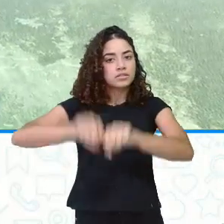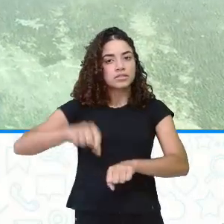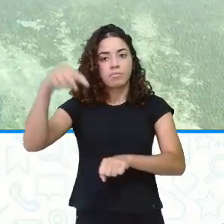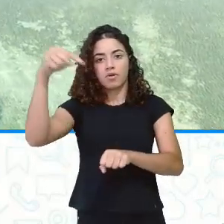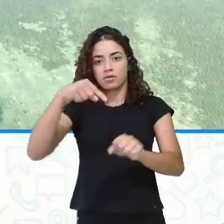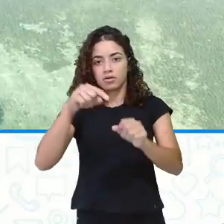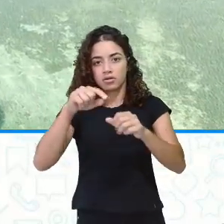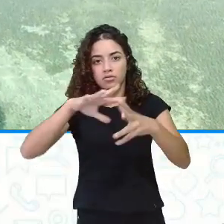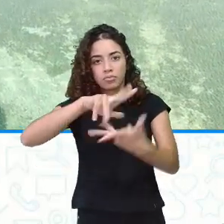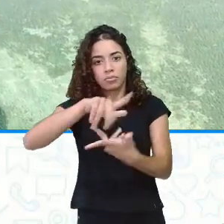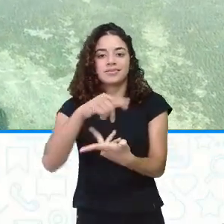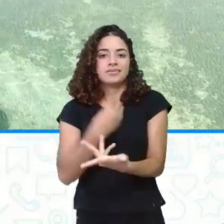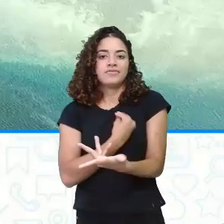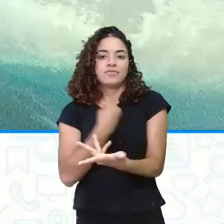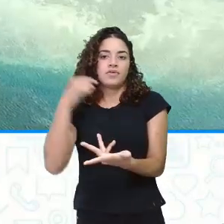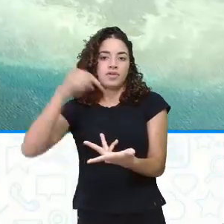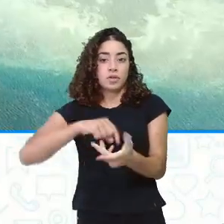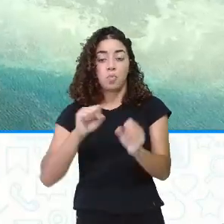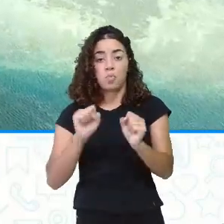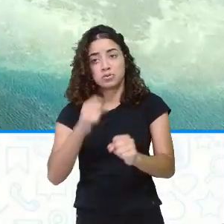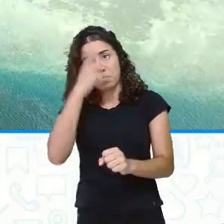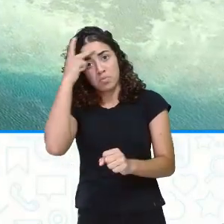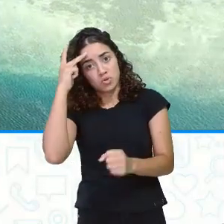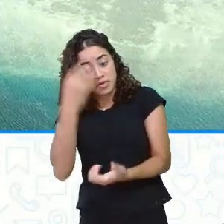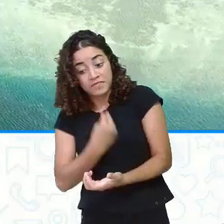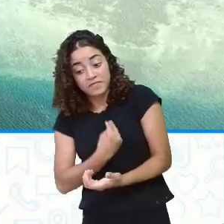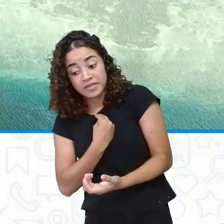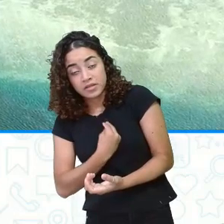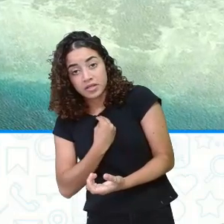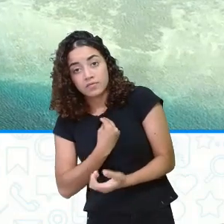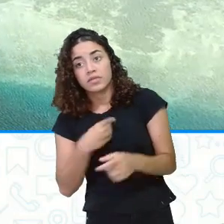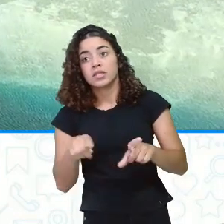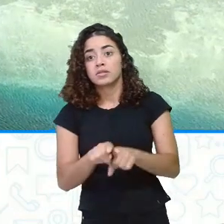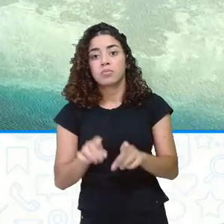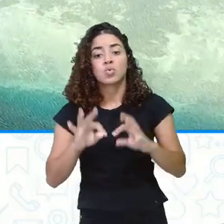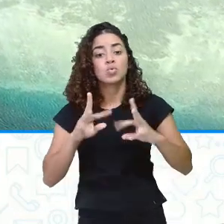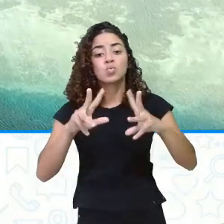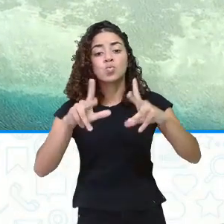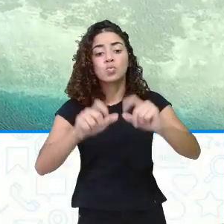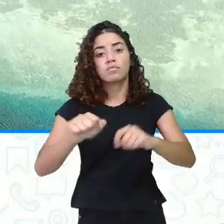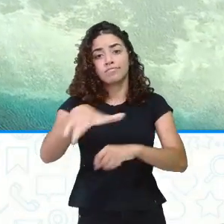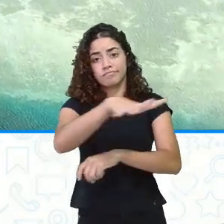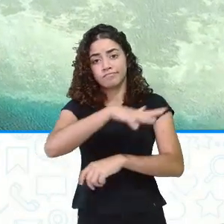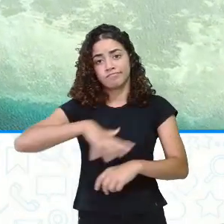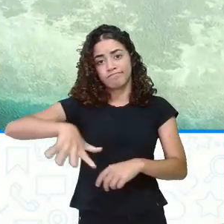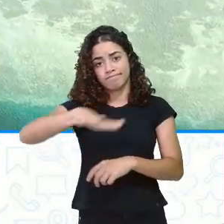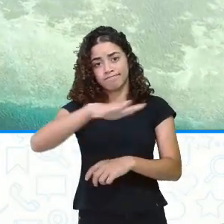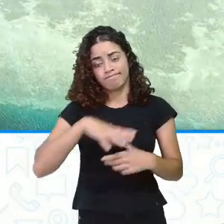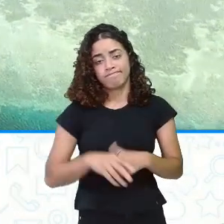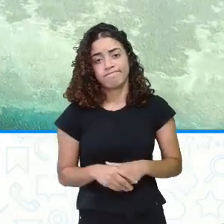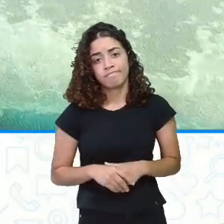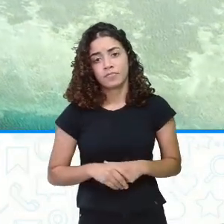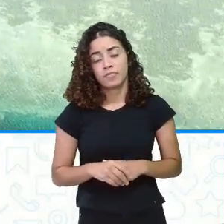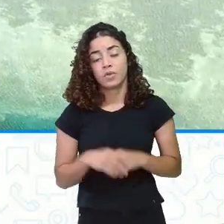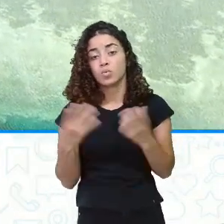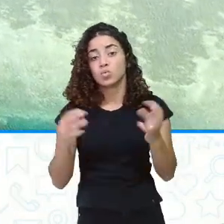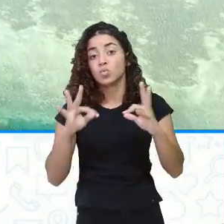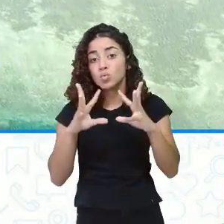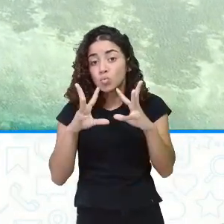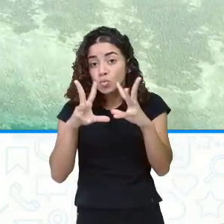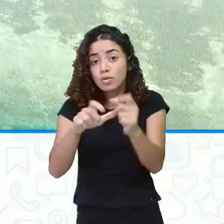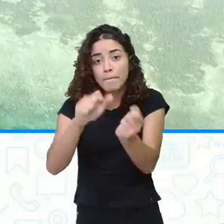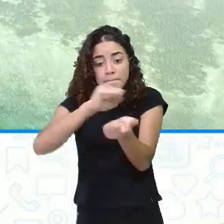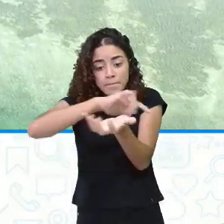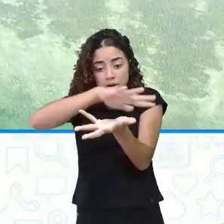nela, considerando não só os seres vivos, mas também todo o ambiente habitado por eles. Então, todo o